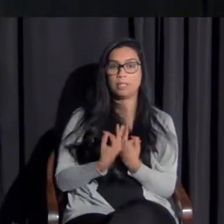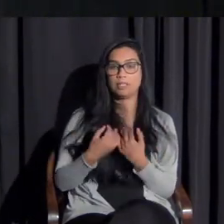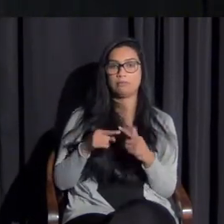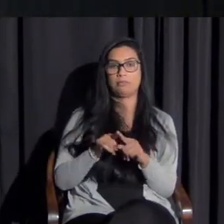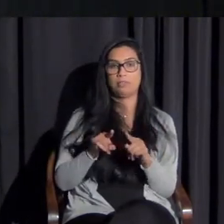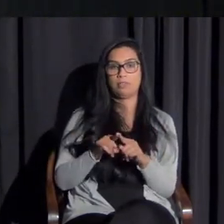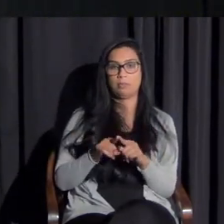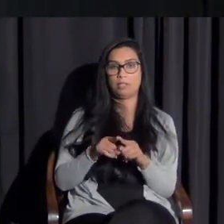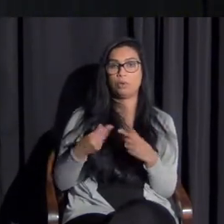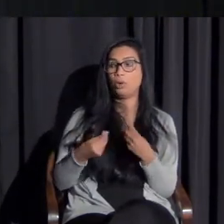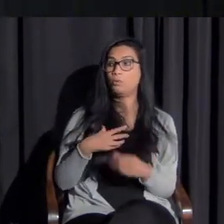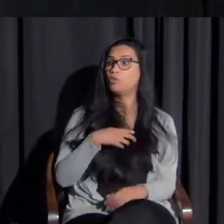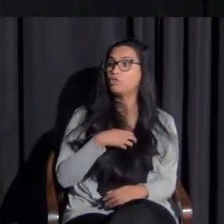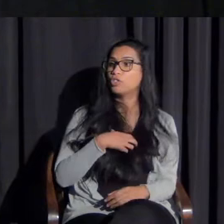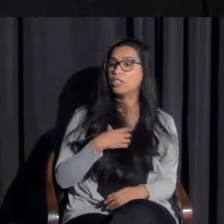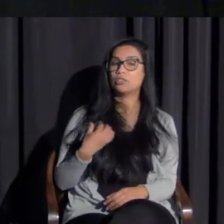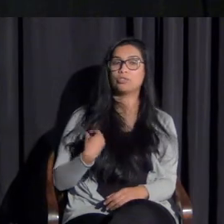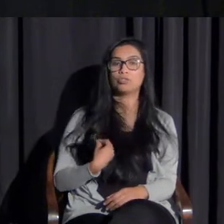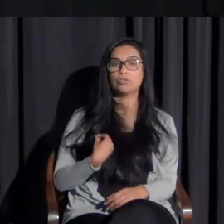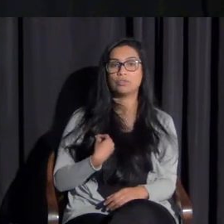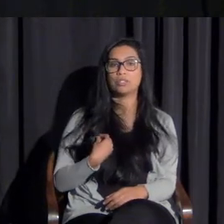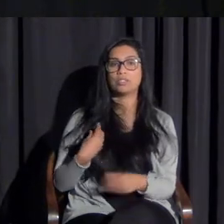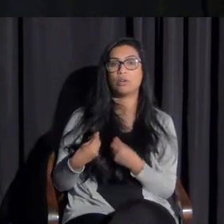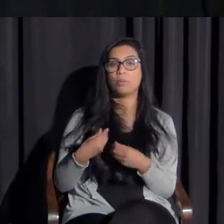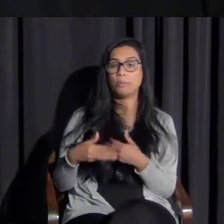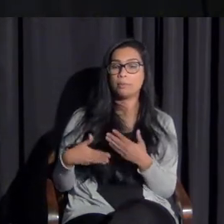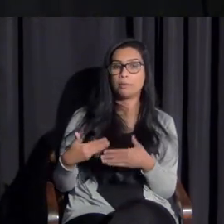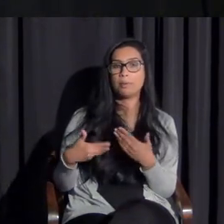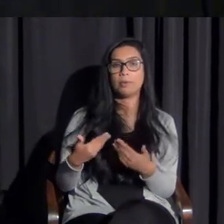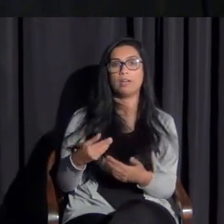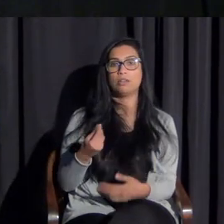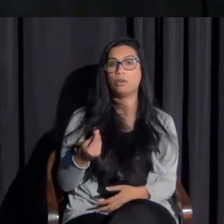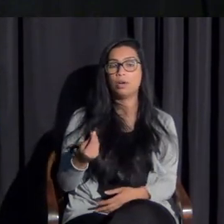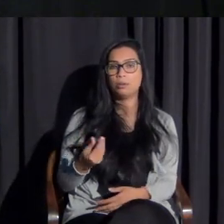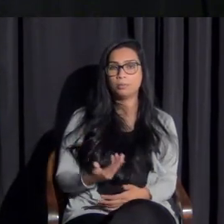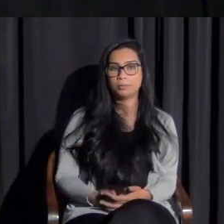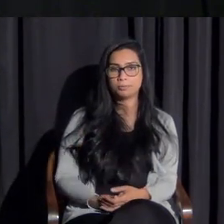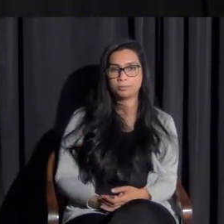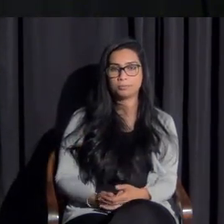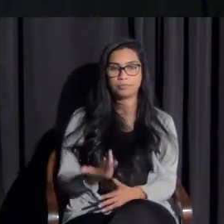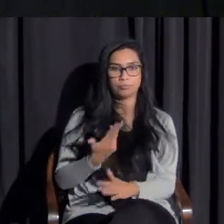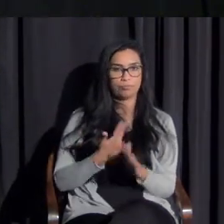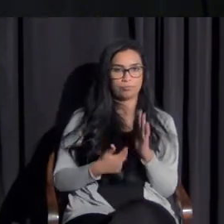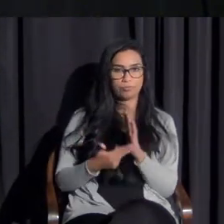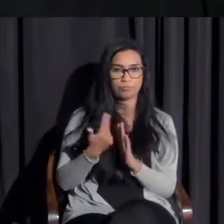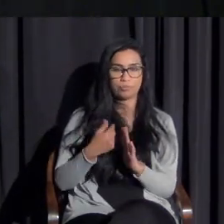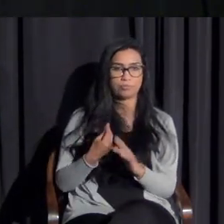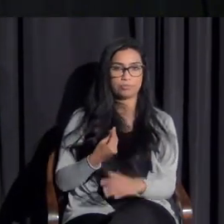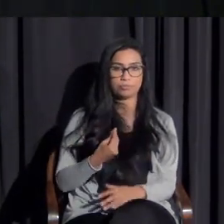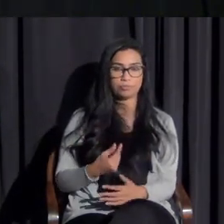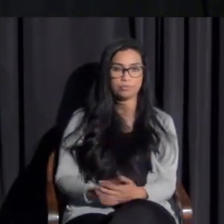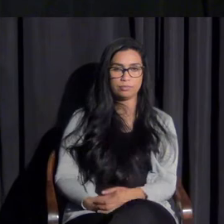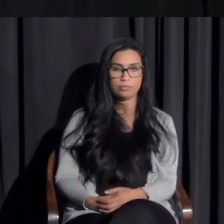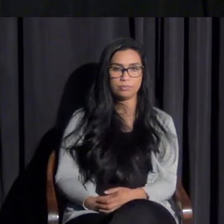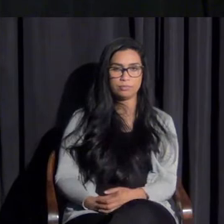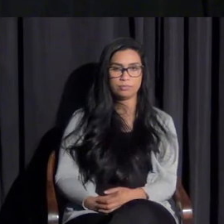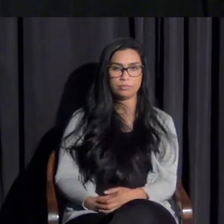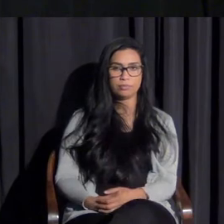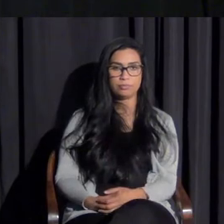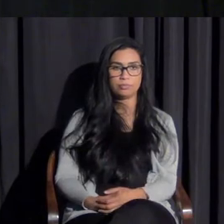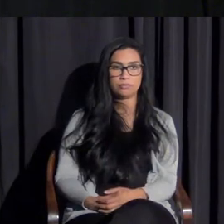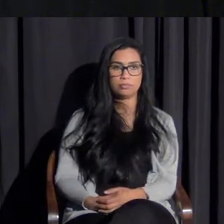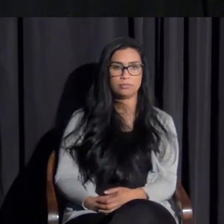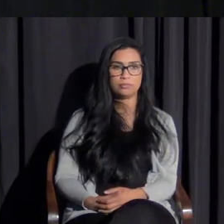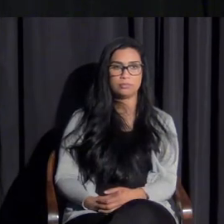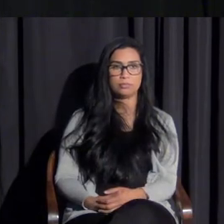forma de viver, de morar, de construir, de ser, de pertencer e de desenhar. Como é que esse povo está desenhando, esses tantos povos